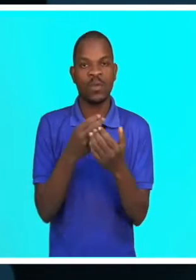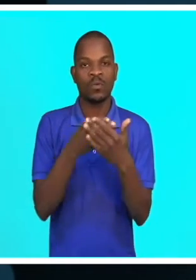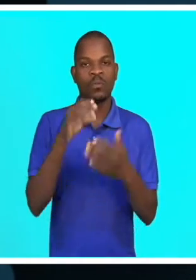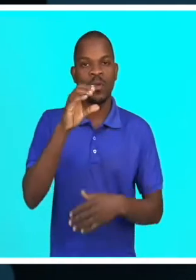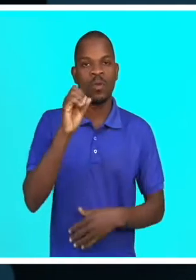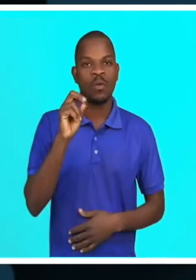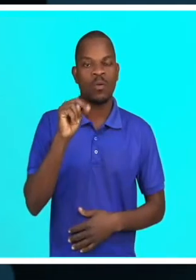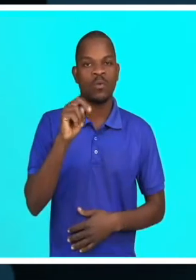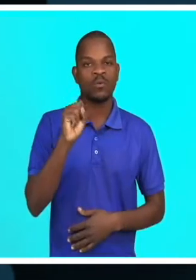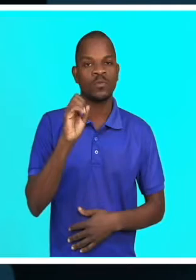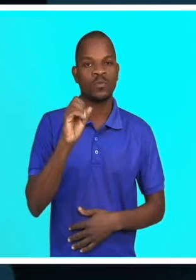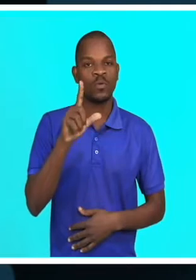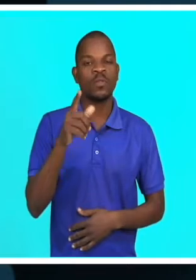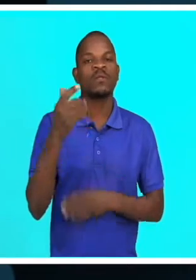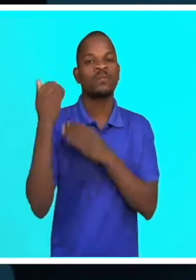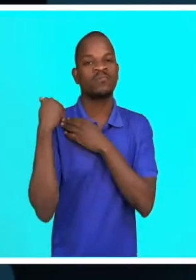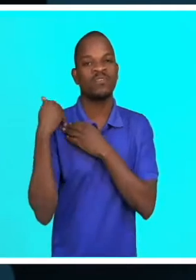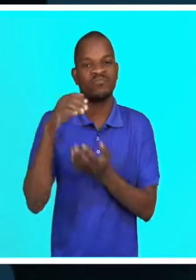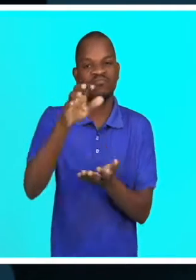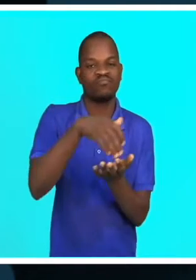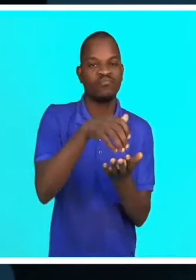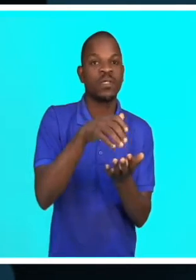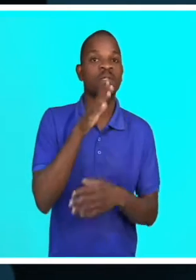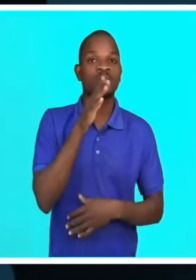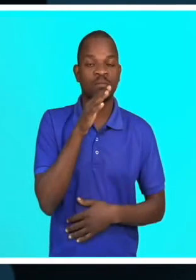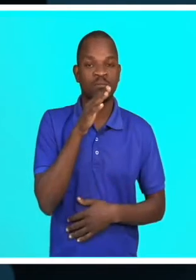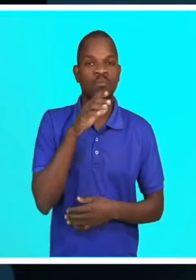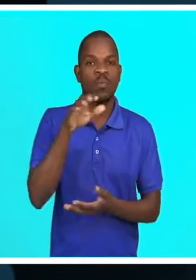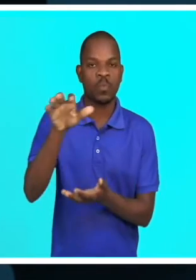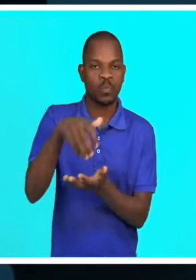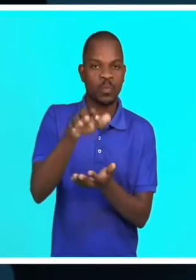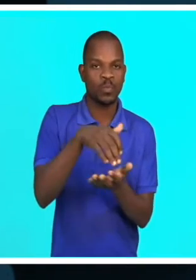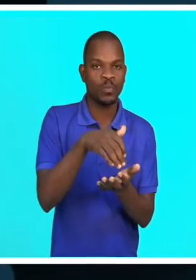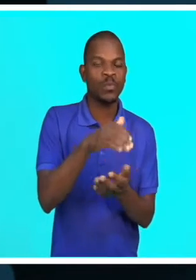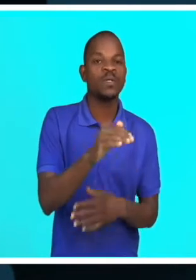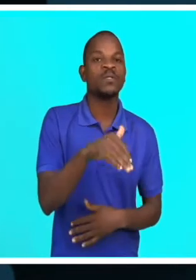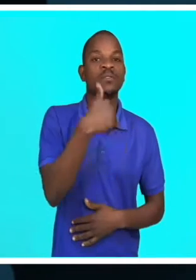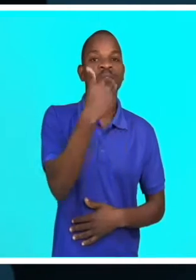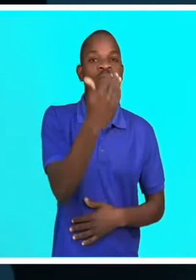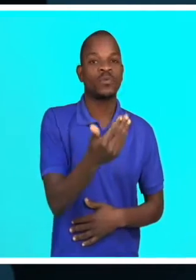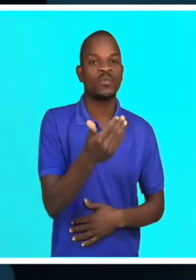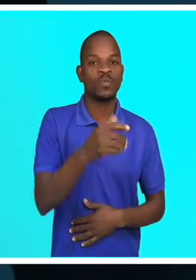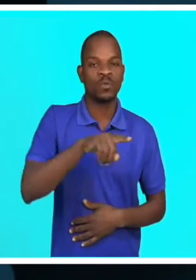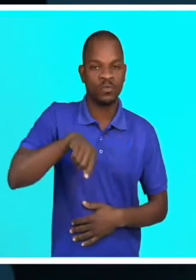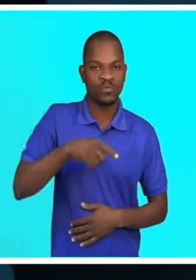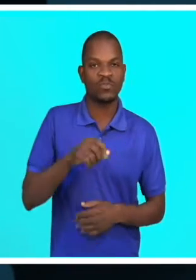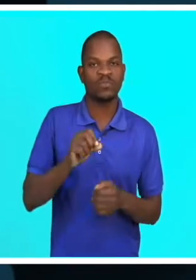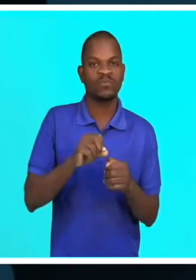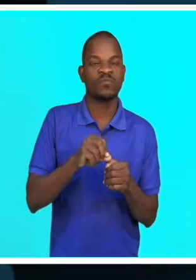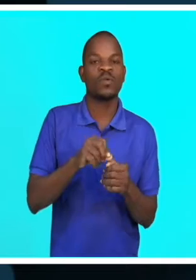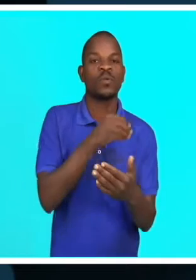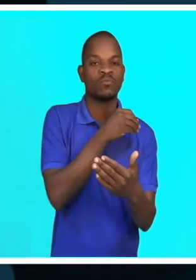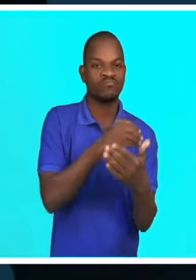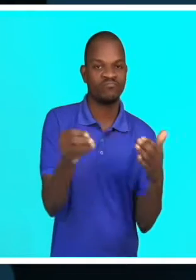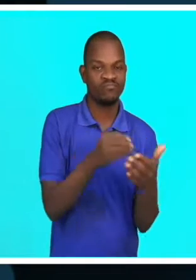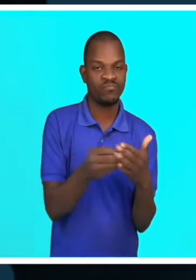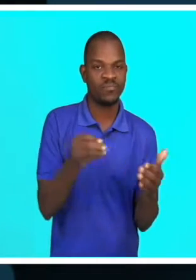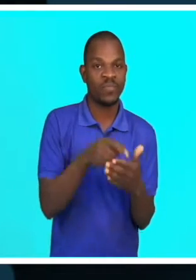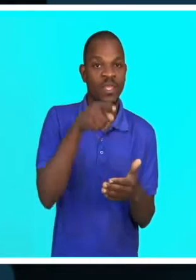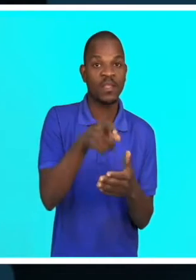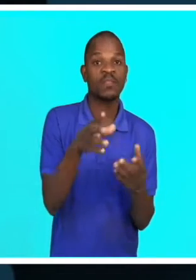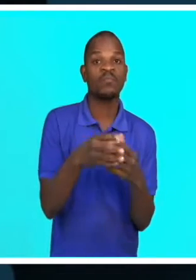a Cooperativa Conselho, ela que é responsável pela recolha deste material. Portanto, elas recolhem e, por sua vez, nós vamos lá,